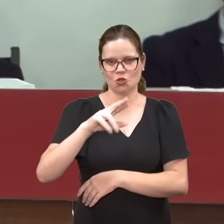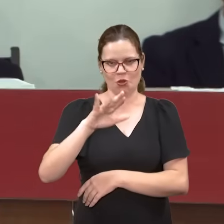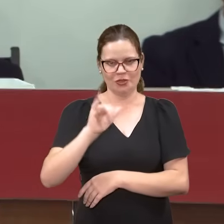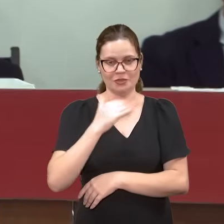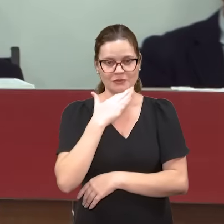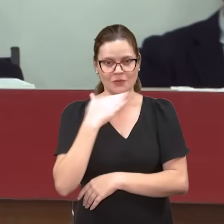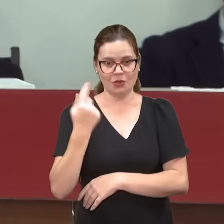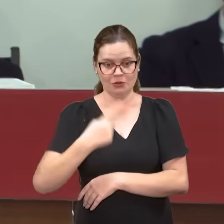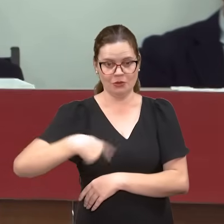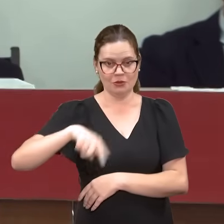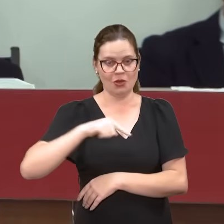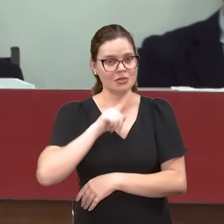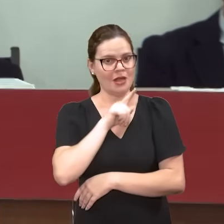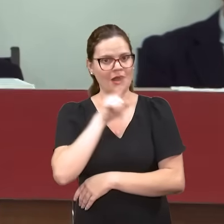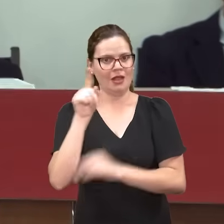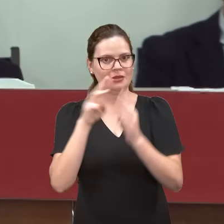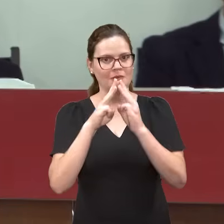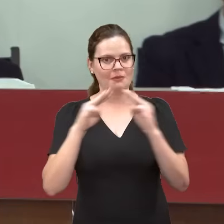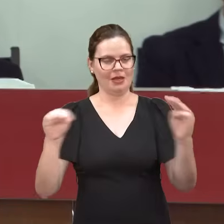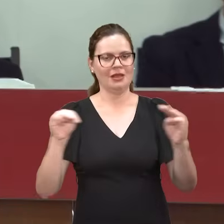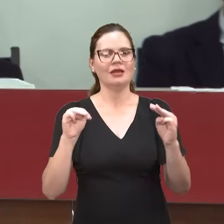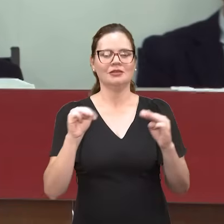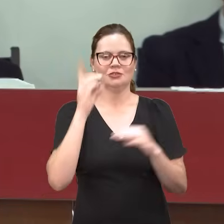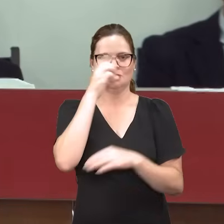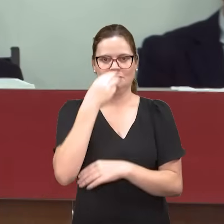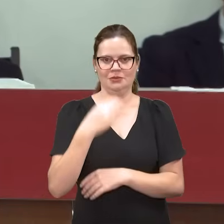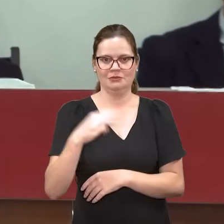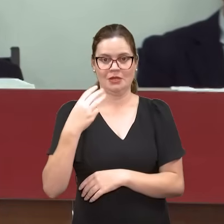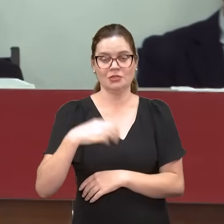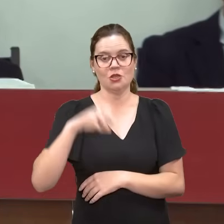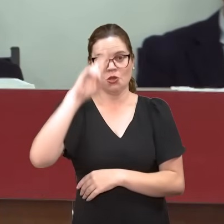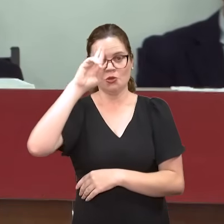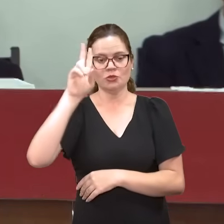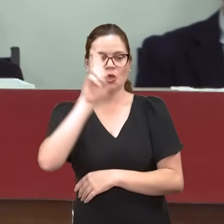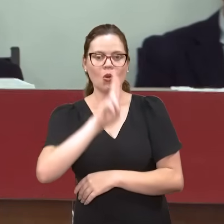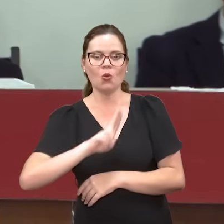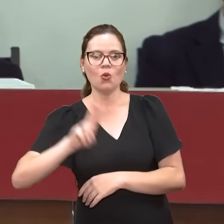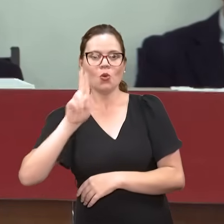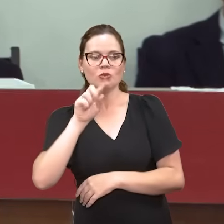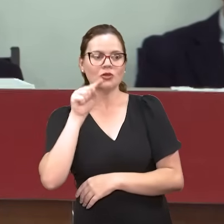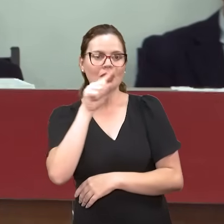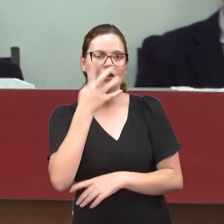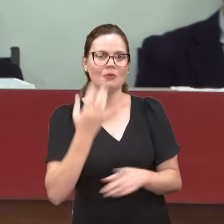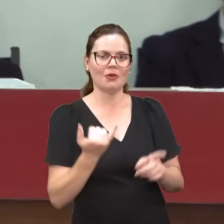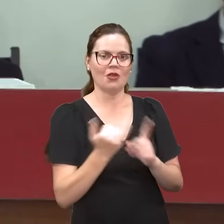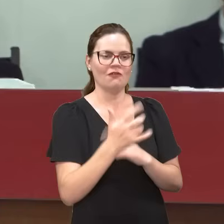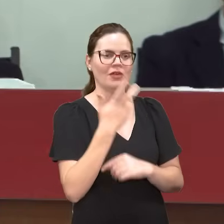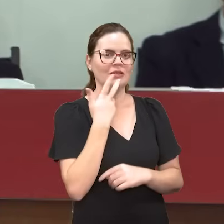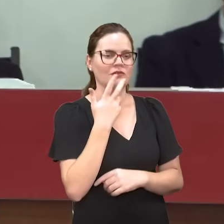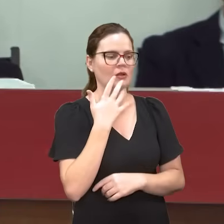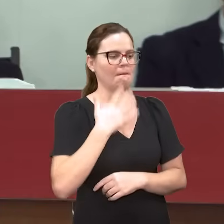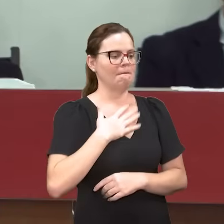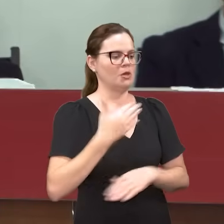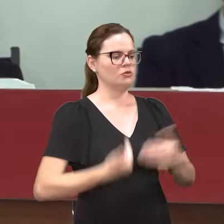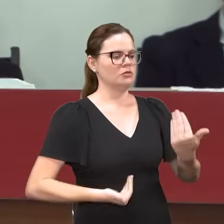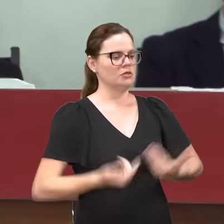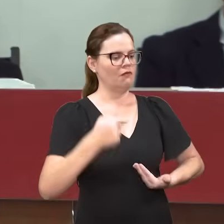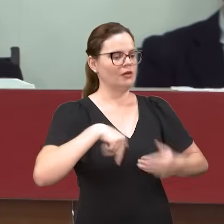Santo, e o Senhor usou um profeta dizendo: o meu servo já passeia comigo